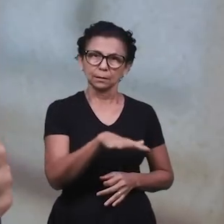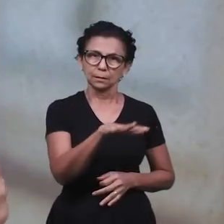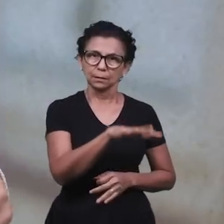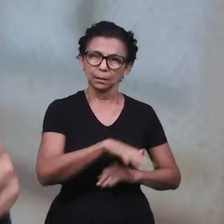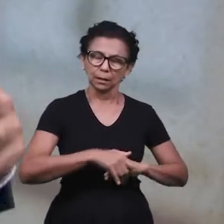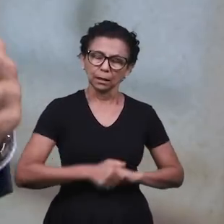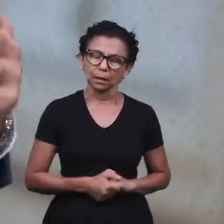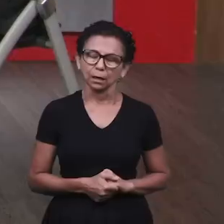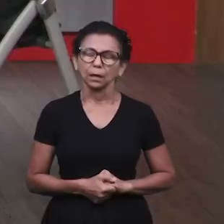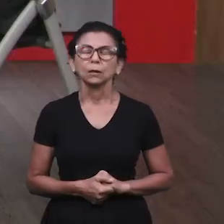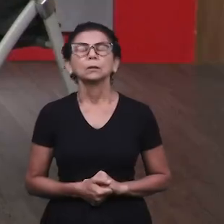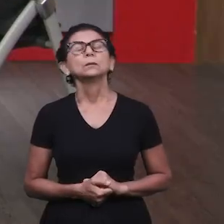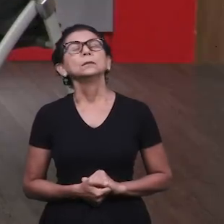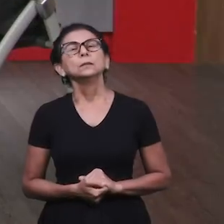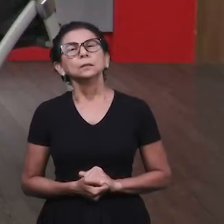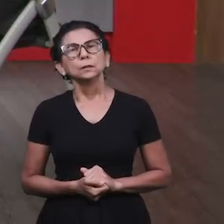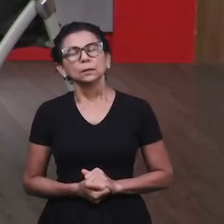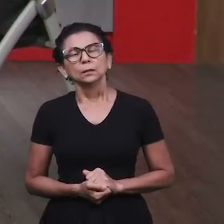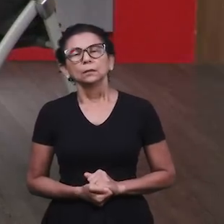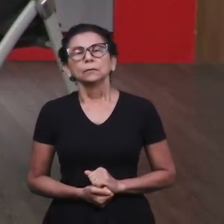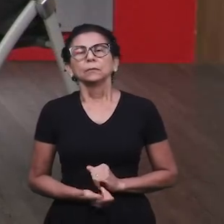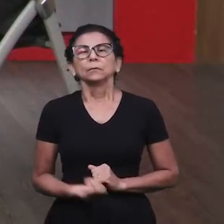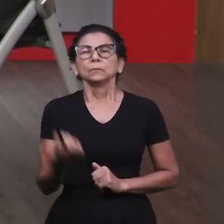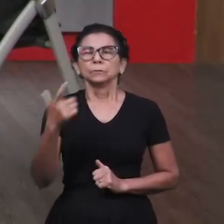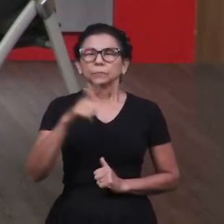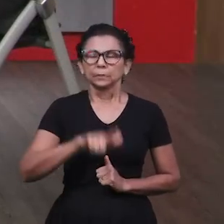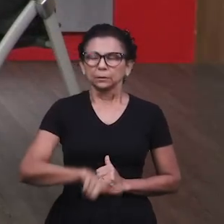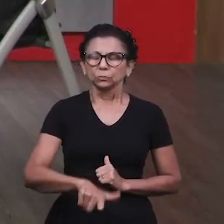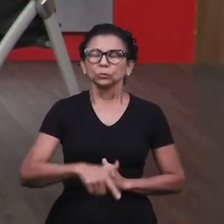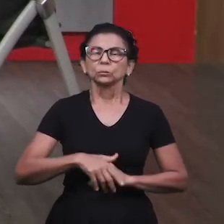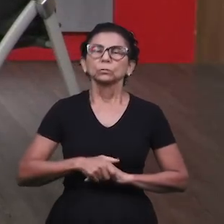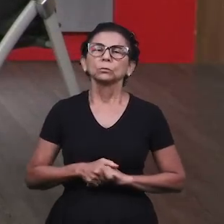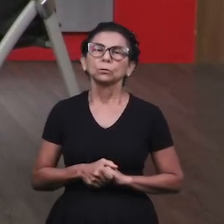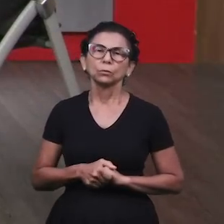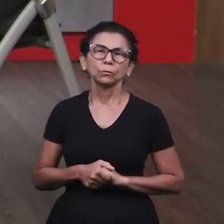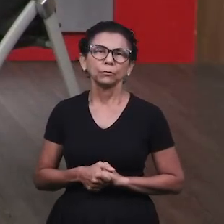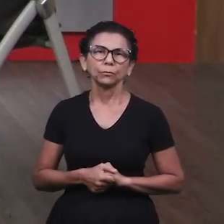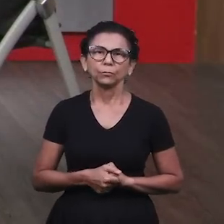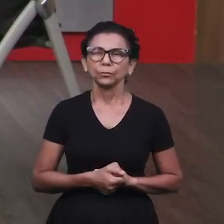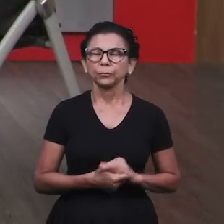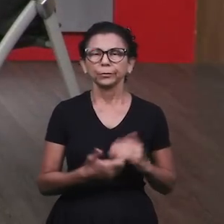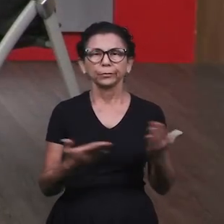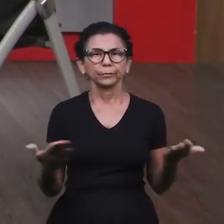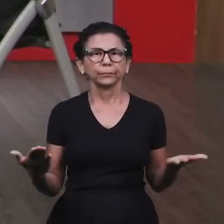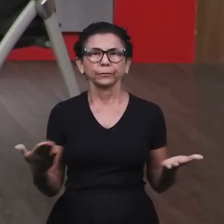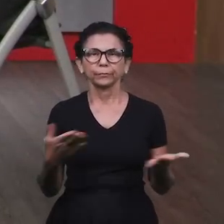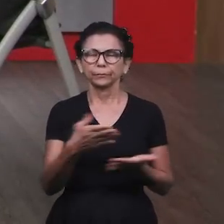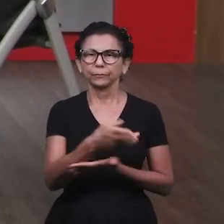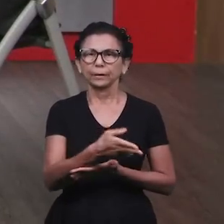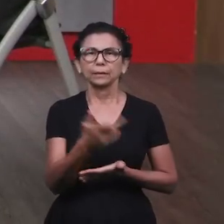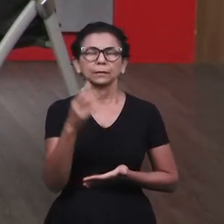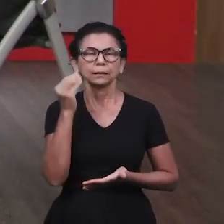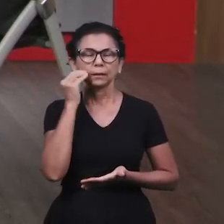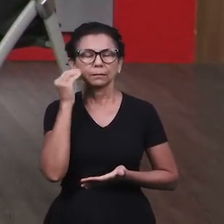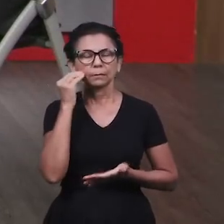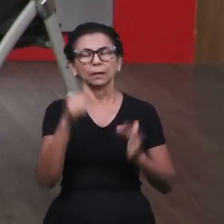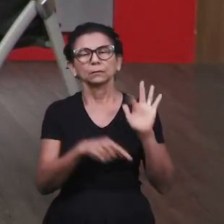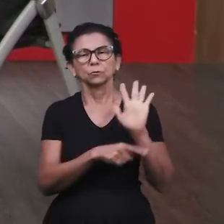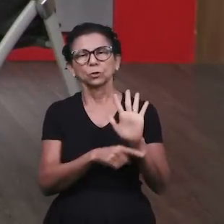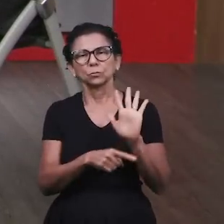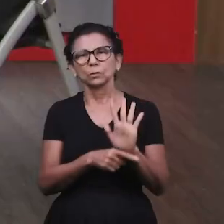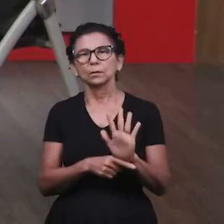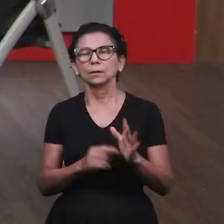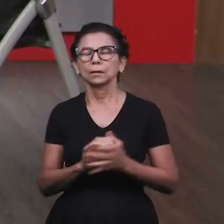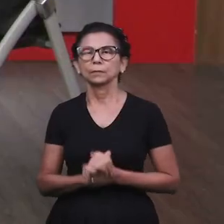turma recursal do juizado especial cível. São juízes de primeiro grau. Né? Eu não vou conseguir depois para o Tribunal de Justiça. De lá, dependendo do